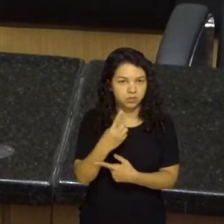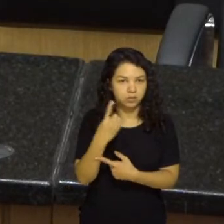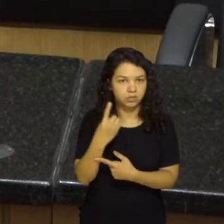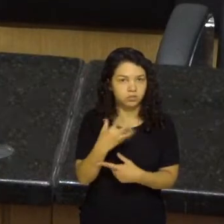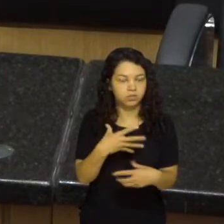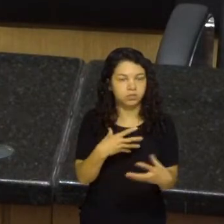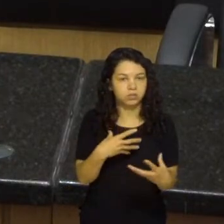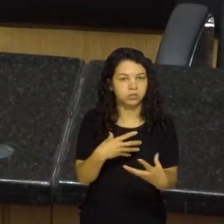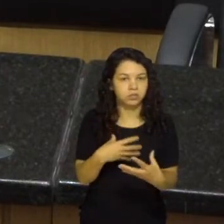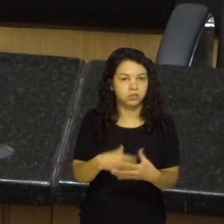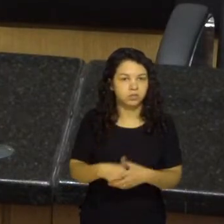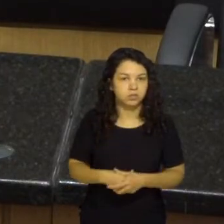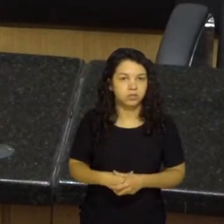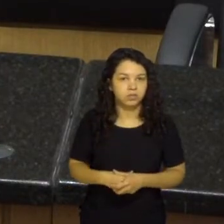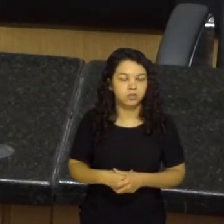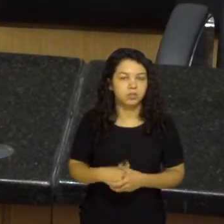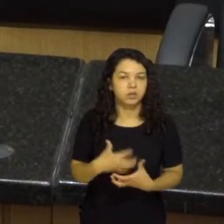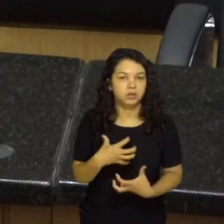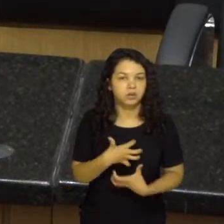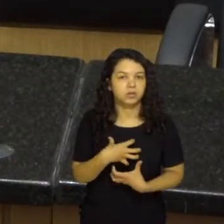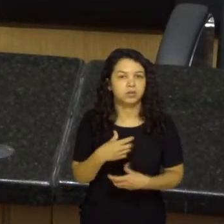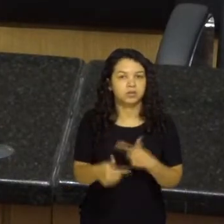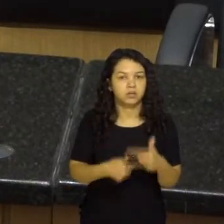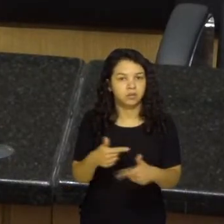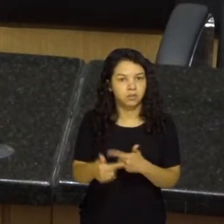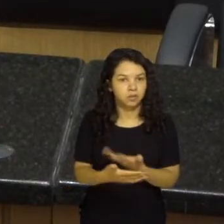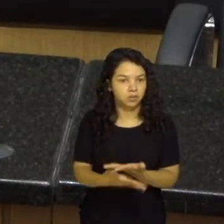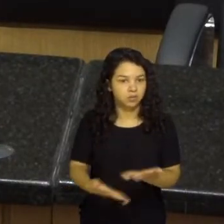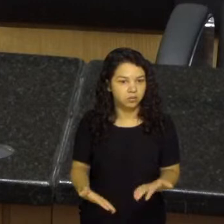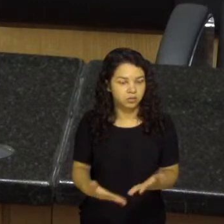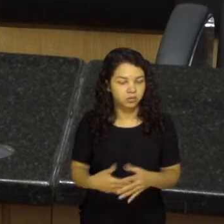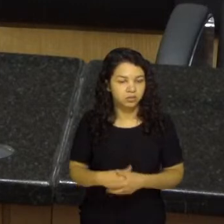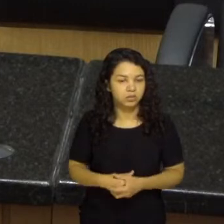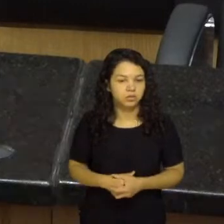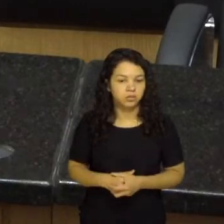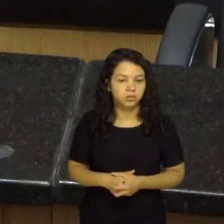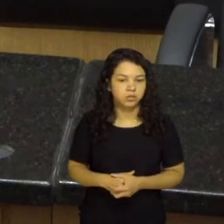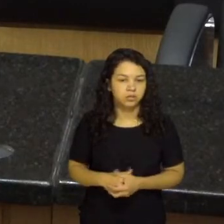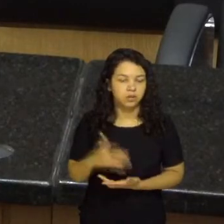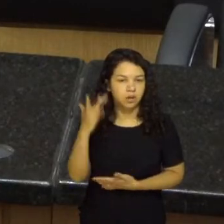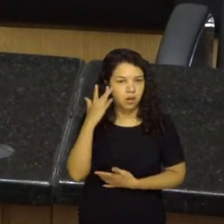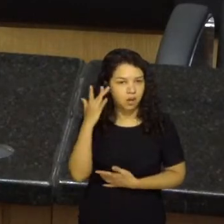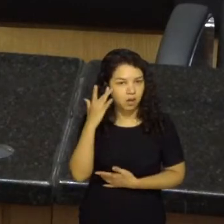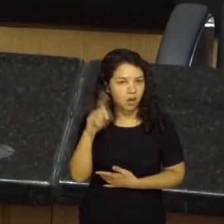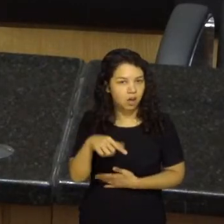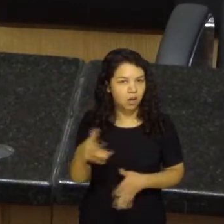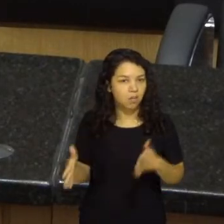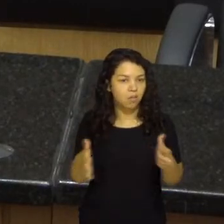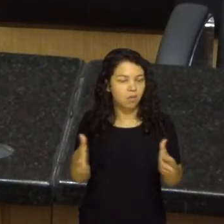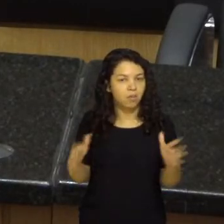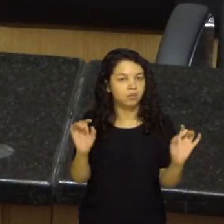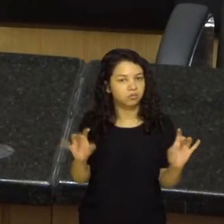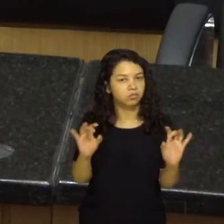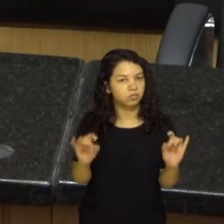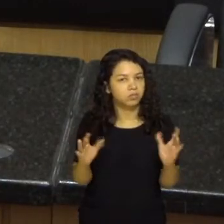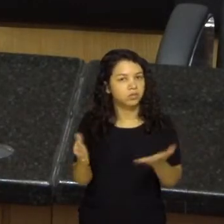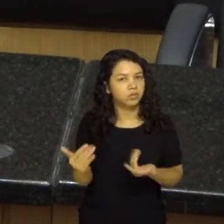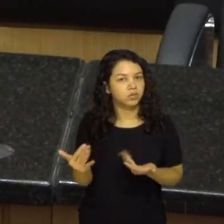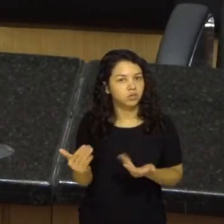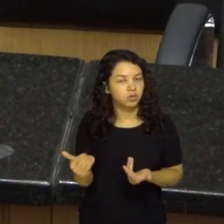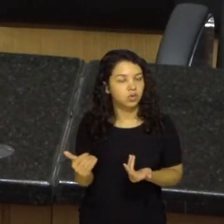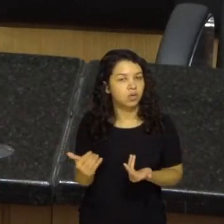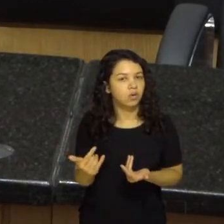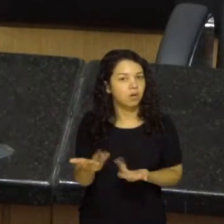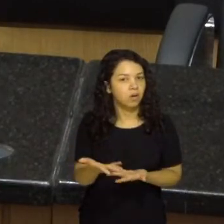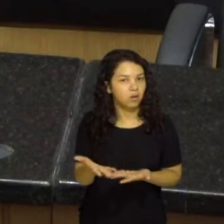muito sensíveis ao trabalho de vocês. Eu acho que esse é o momento oportuno, porque o jovem,